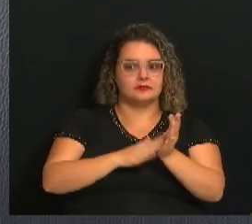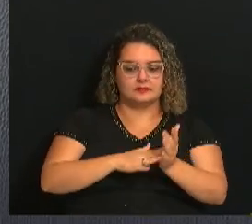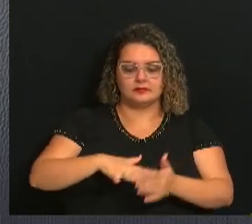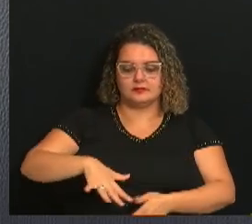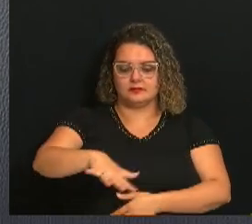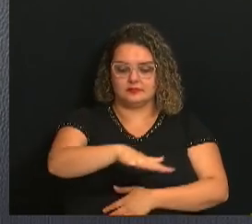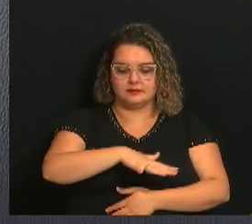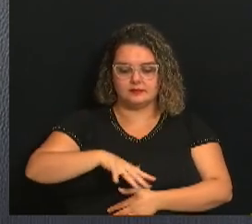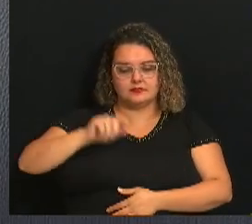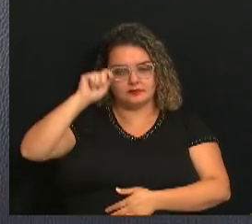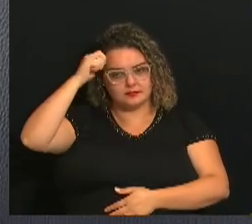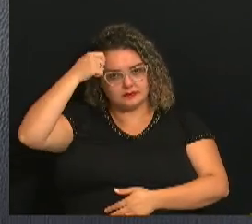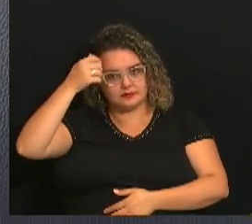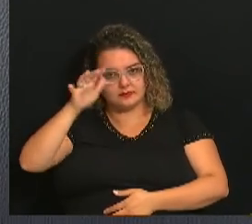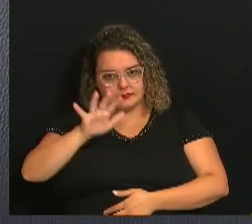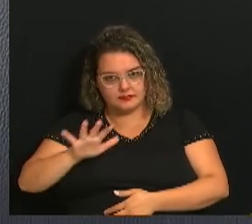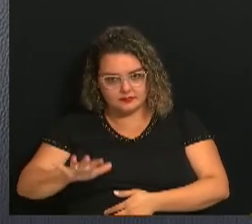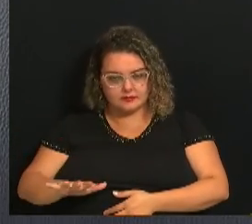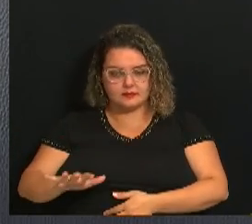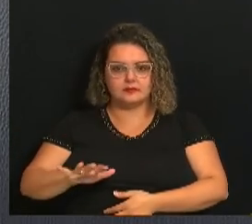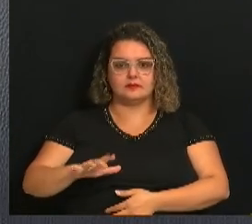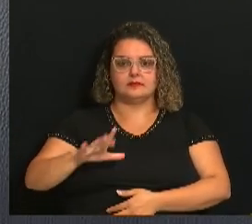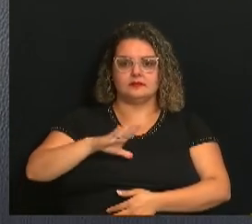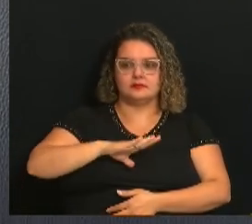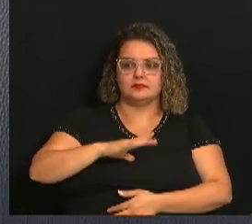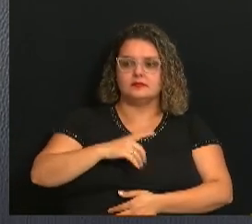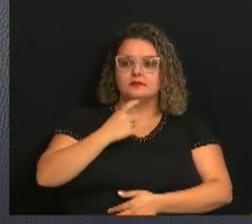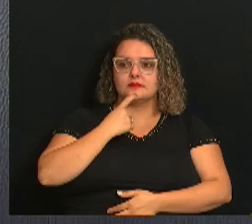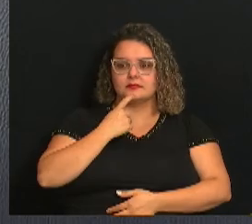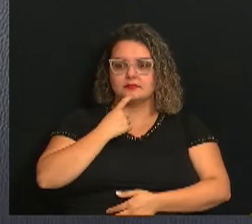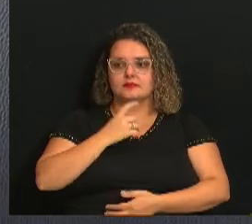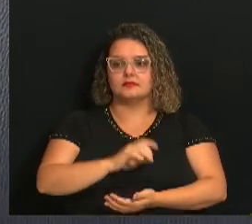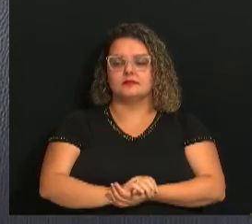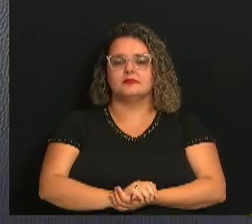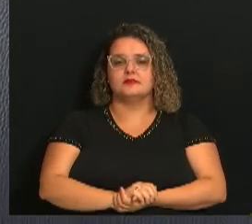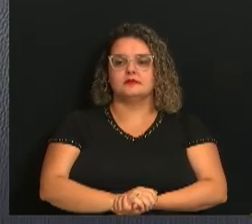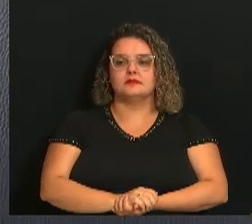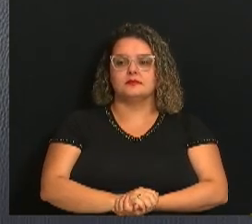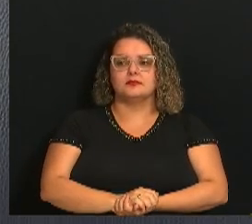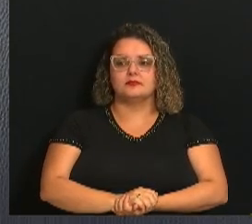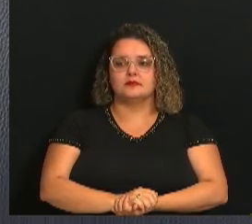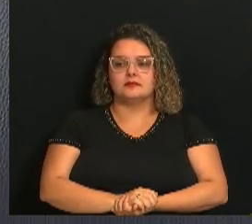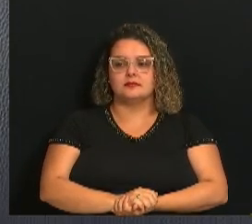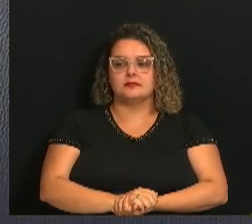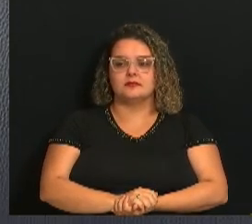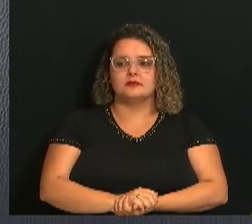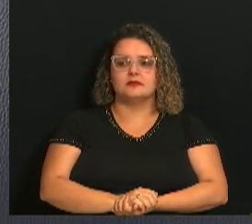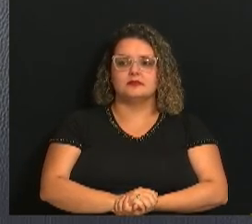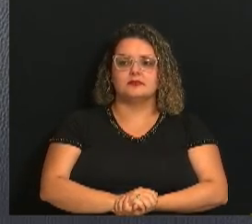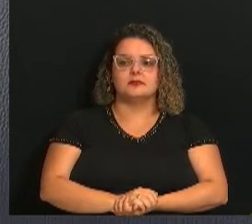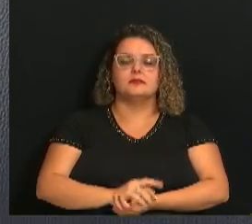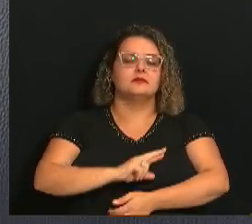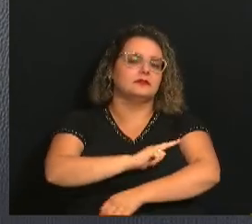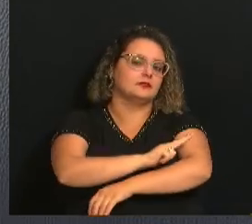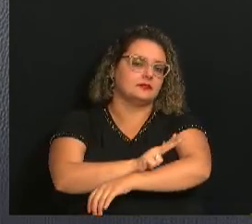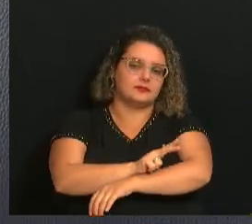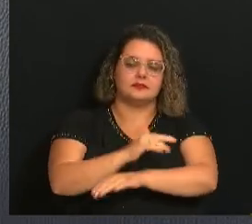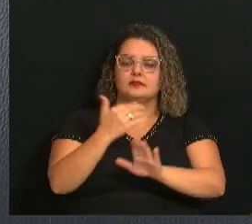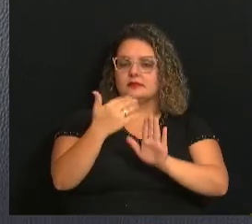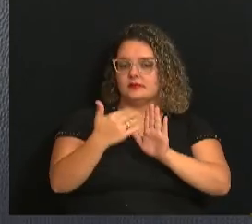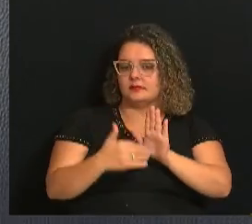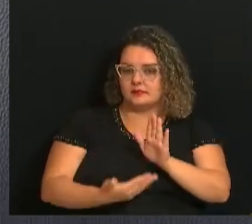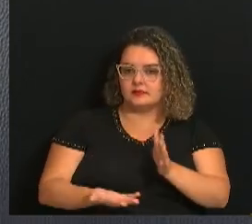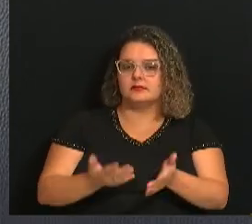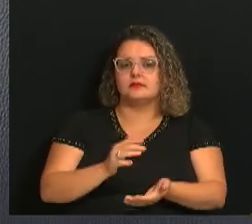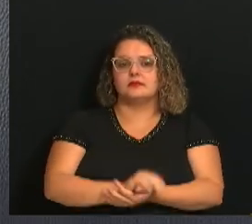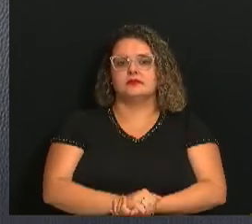negros, aos espaços que nós temos na cidade de Campinas, que discute a pauta negra, a pauta antirracista, enfim. Então, a gente vai estar